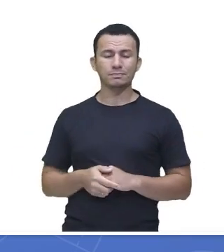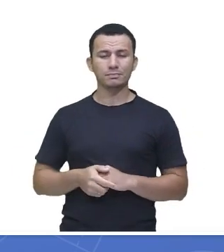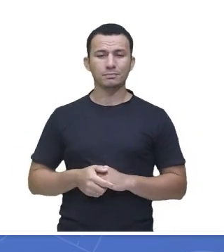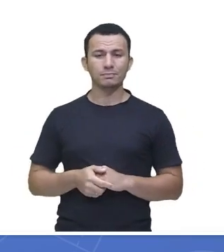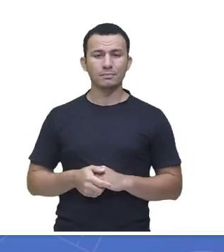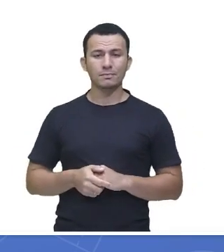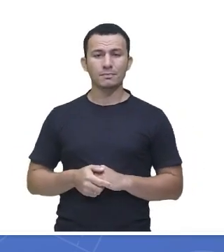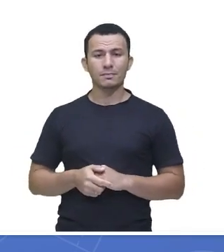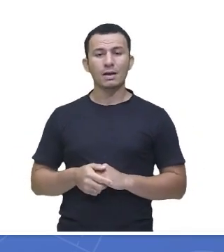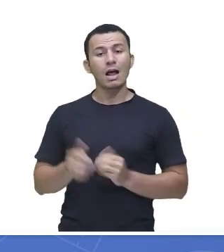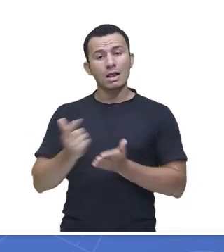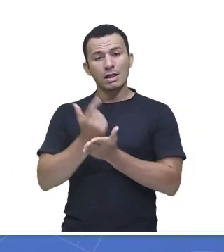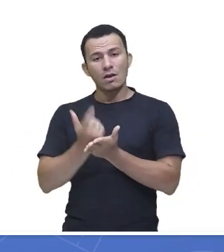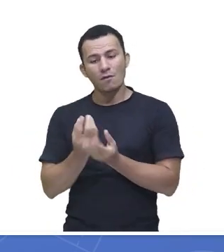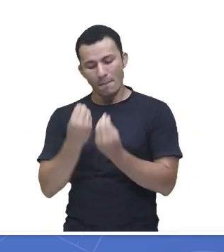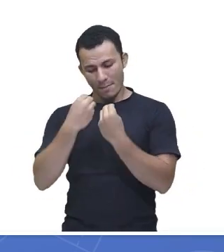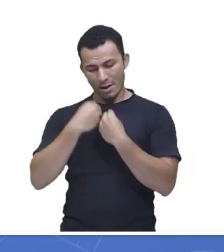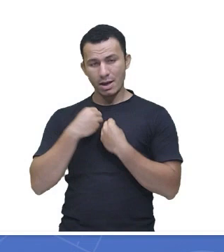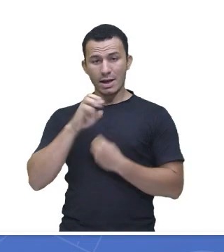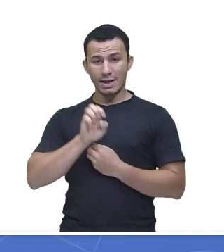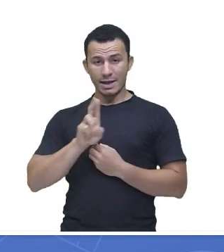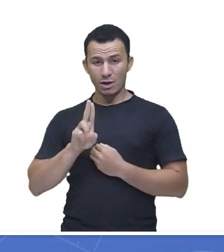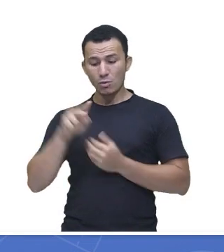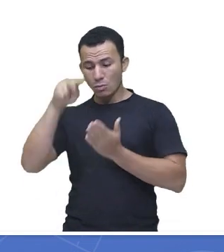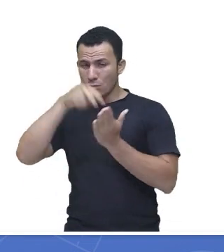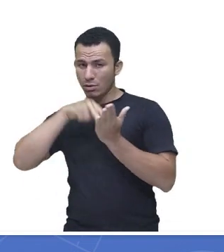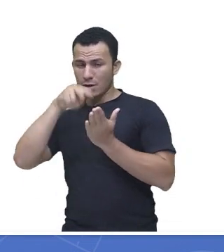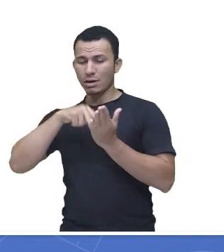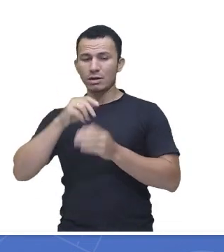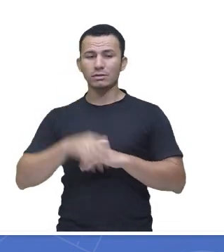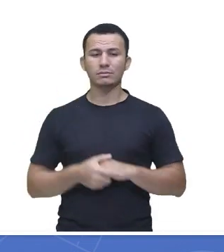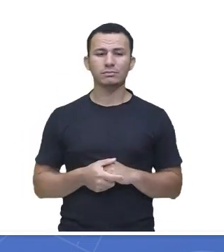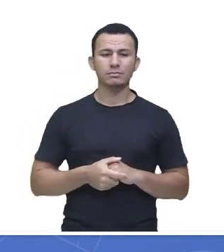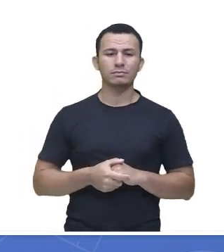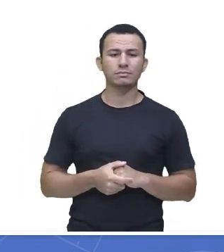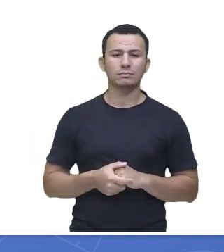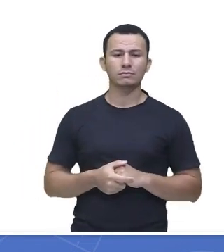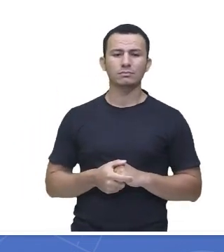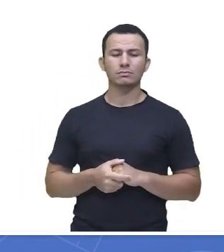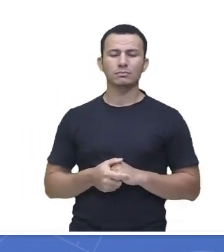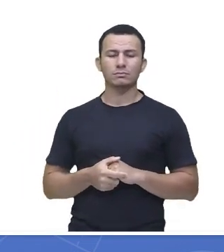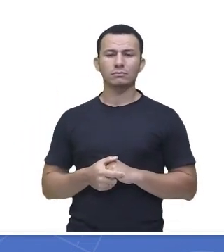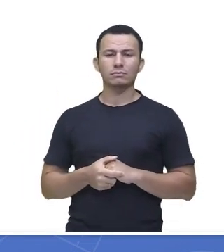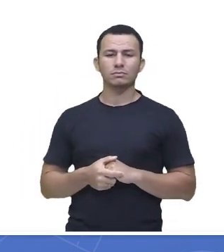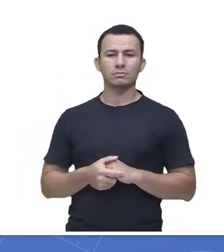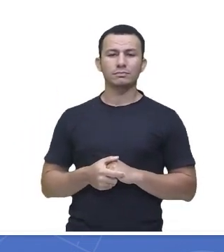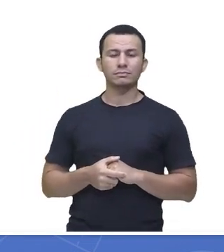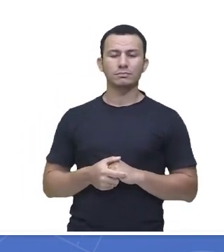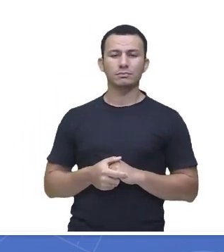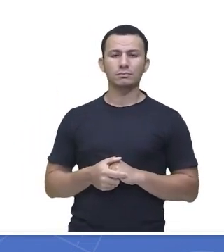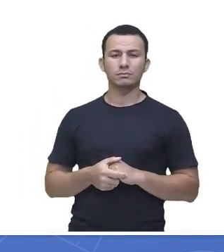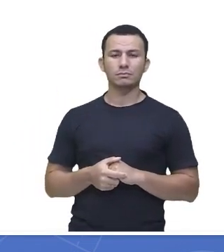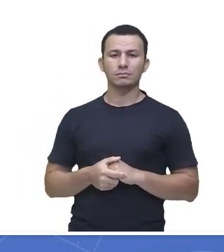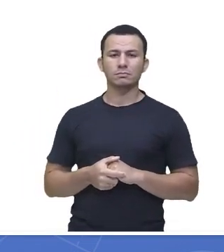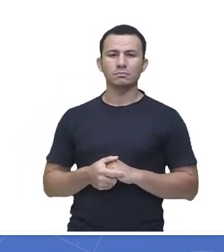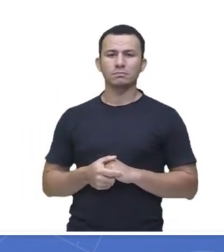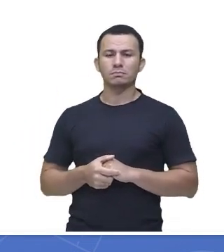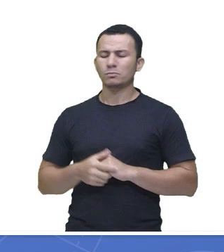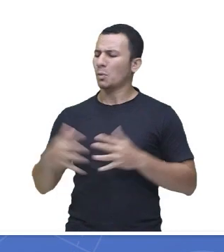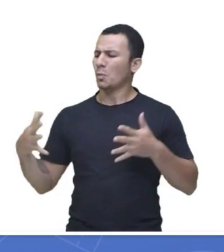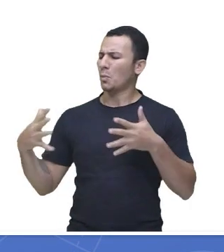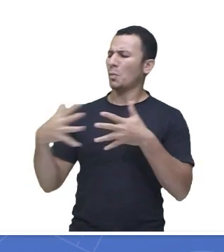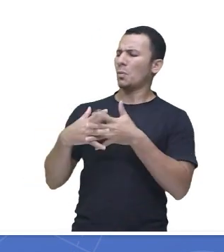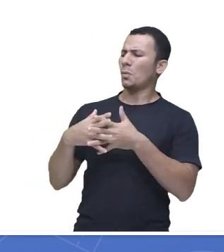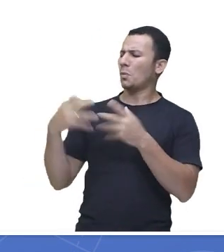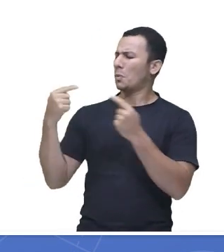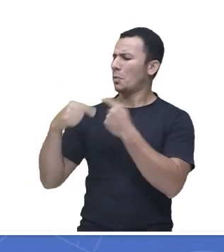ler. Seguindo adiante, não se oponha entre, tracinho, tracinho, e ela. Bom, aqui